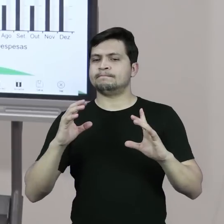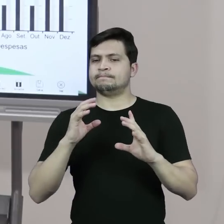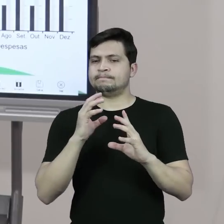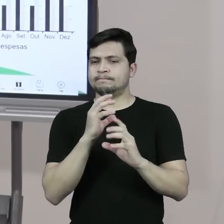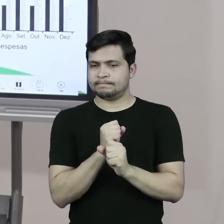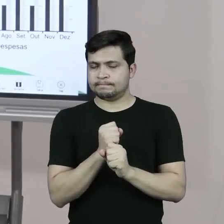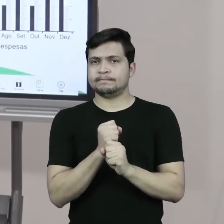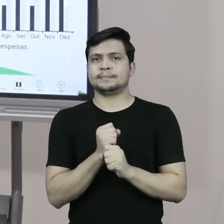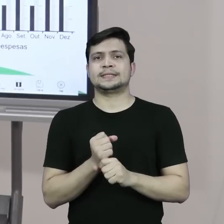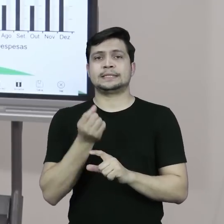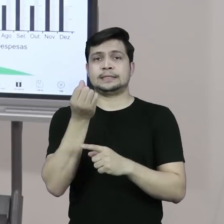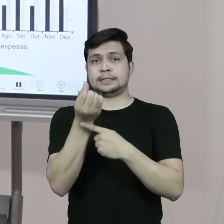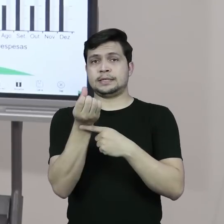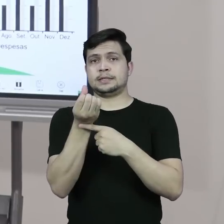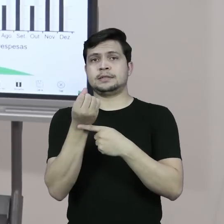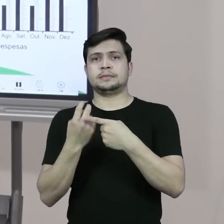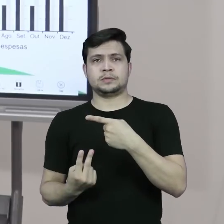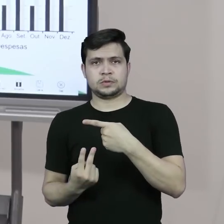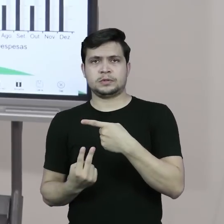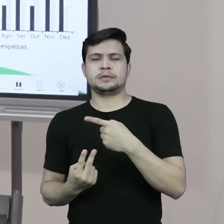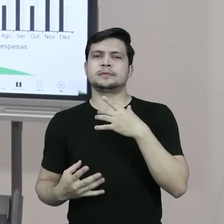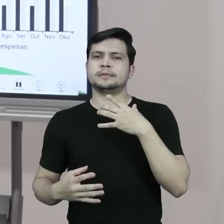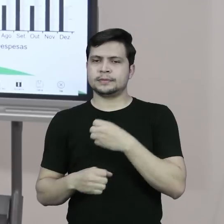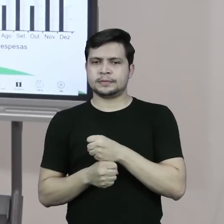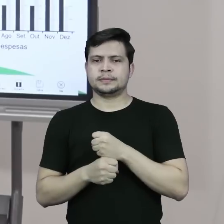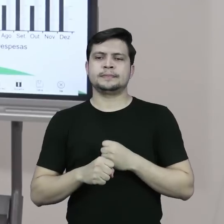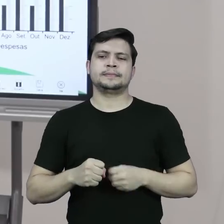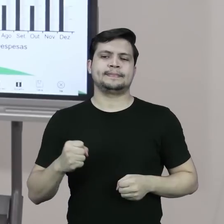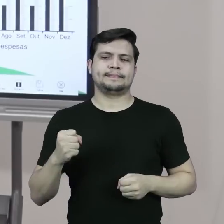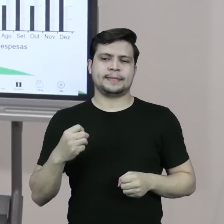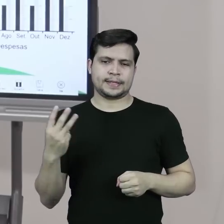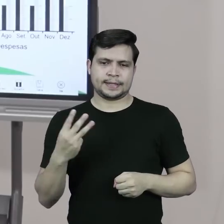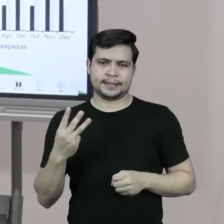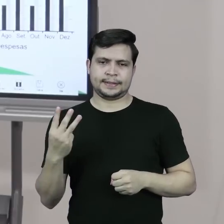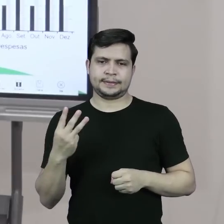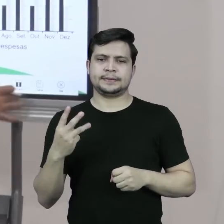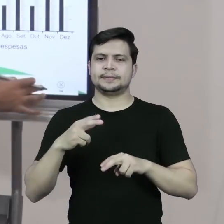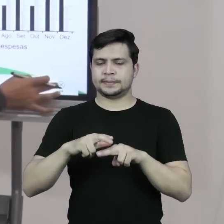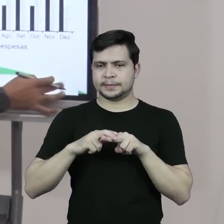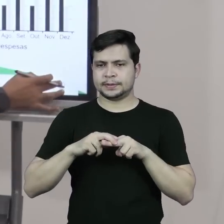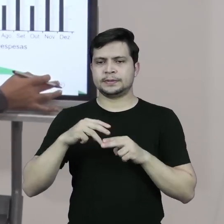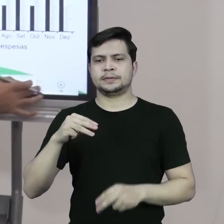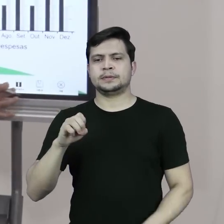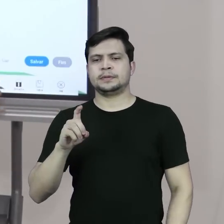organizar, para depois poder de fato aplicar nossos conceitos de mediana. Beleza? Então vamos ver